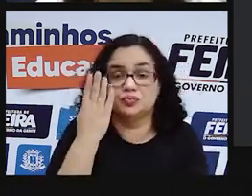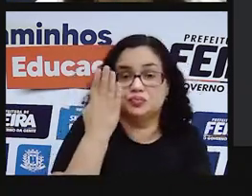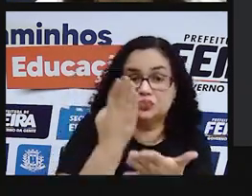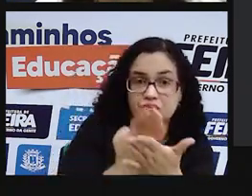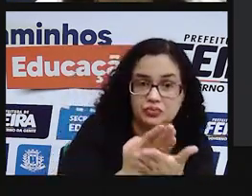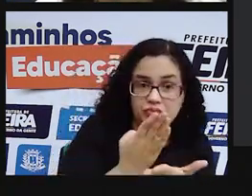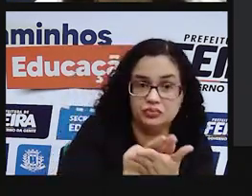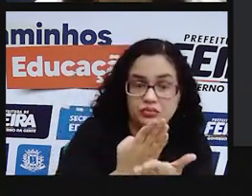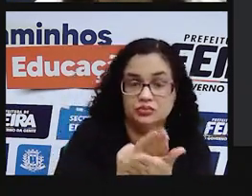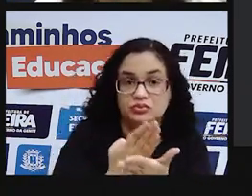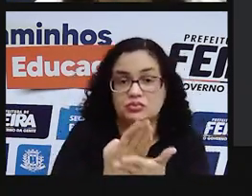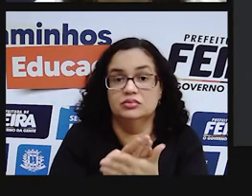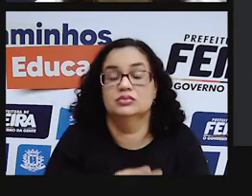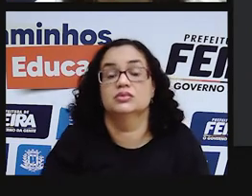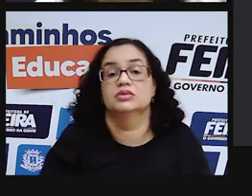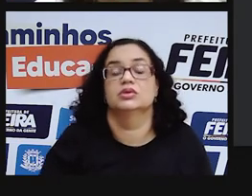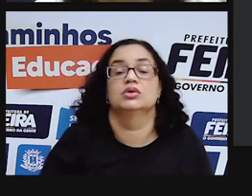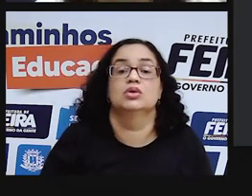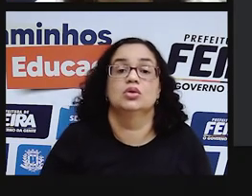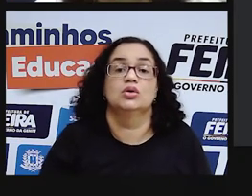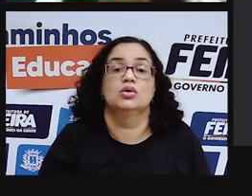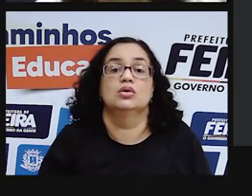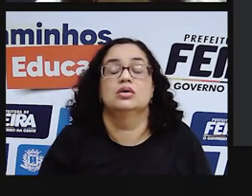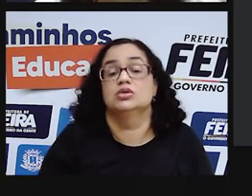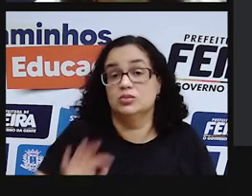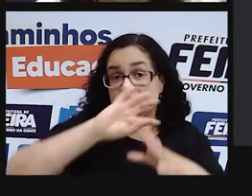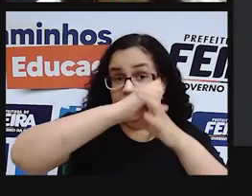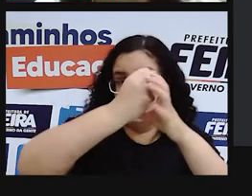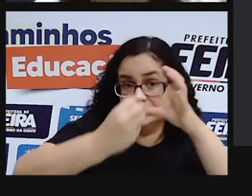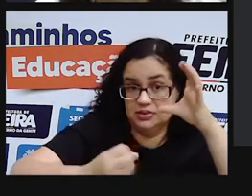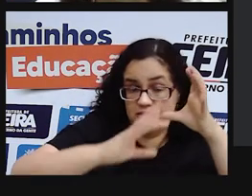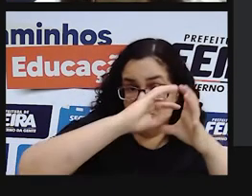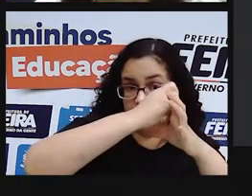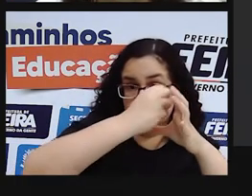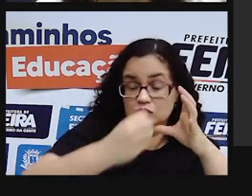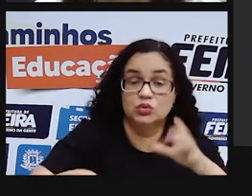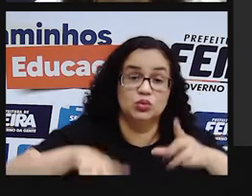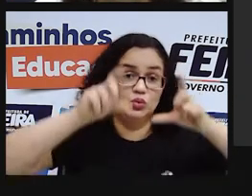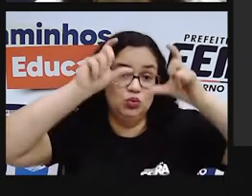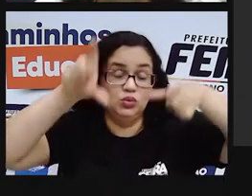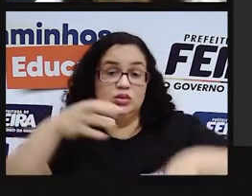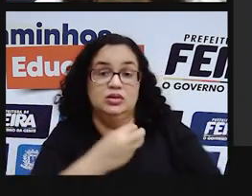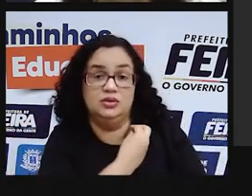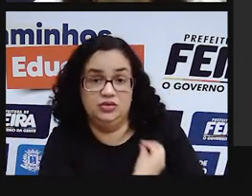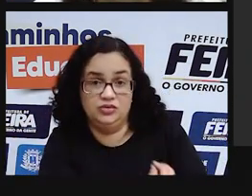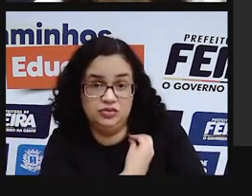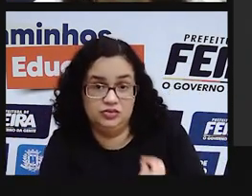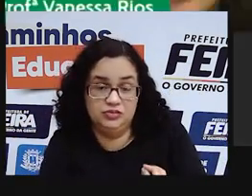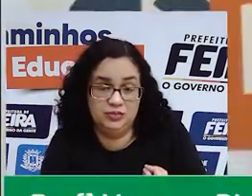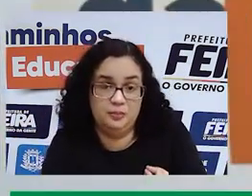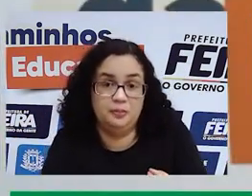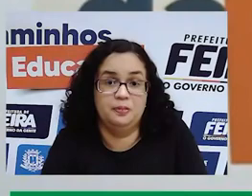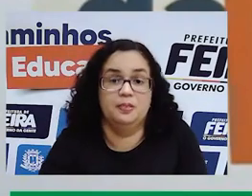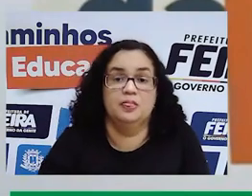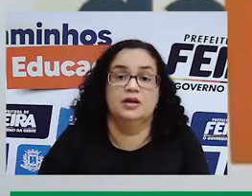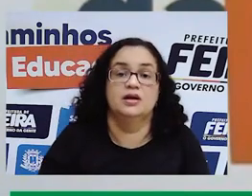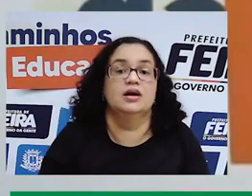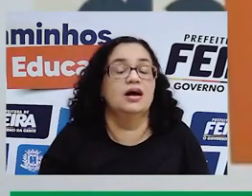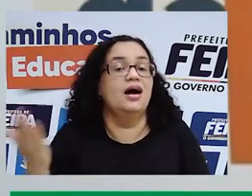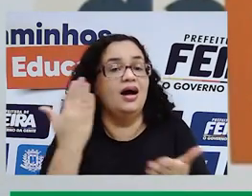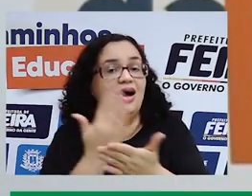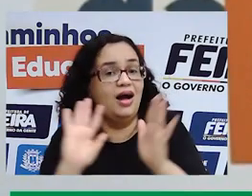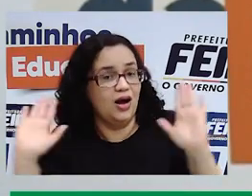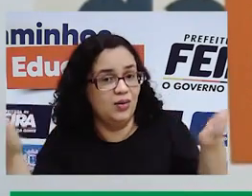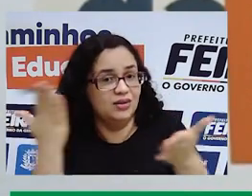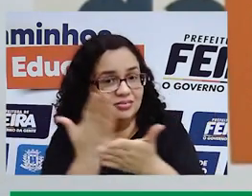estudar pouquinho sobre os aspectos sobre as características do lugar onde a gente vive não tinham é a na